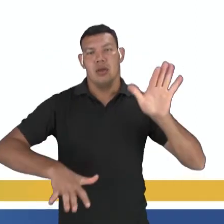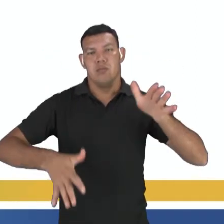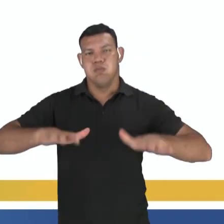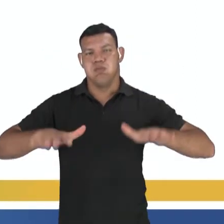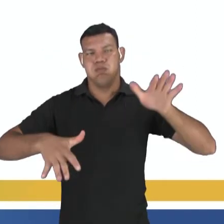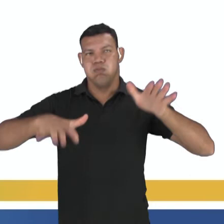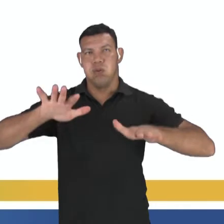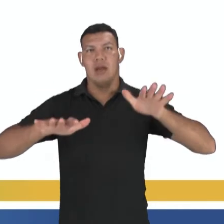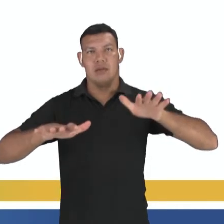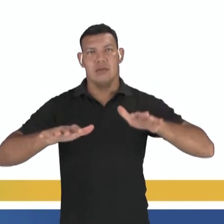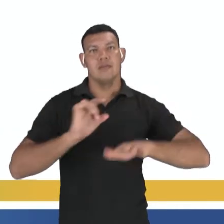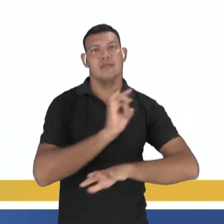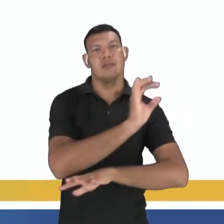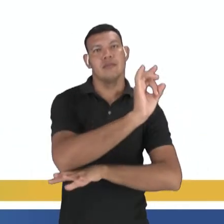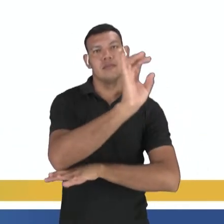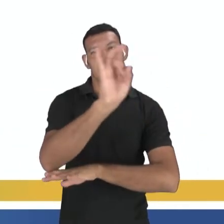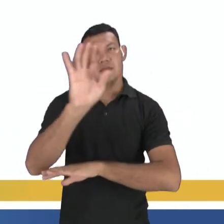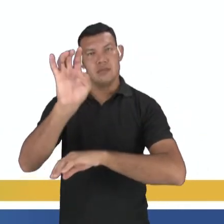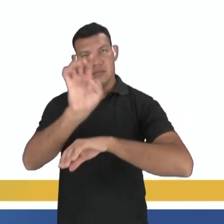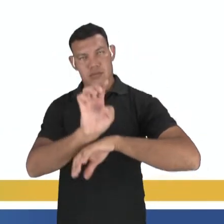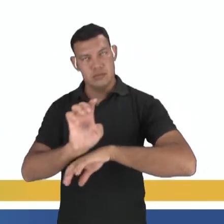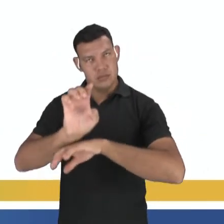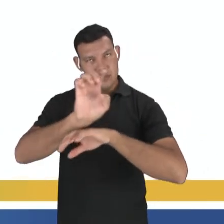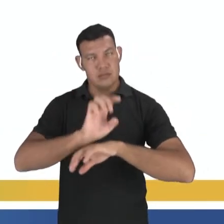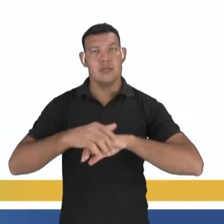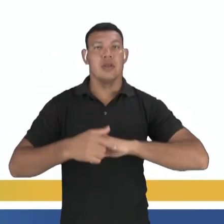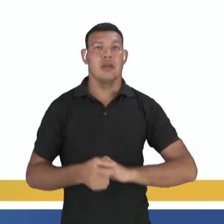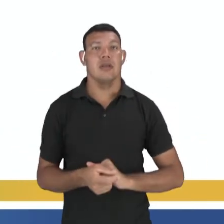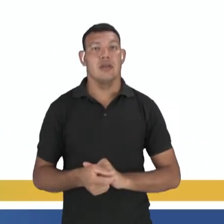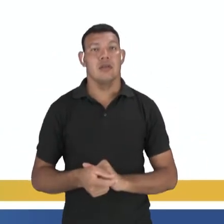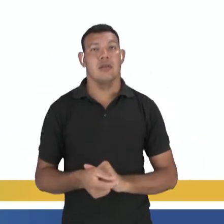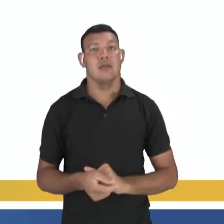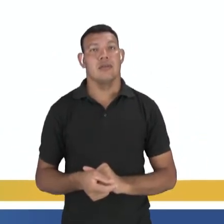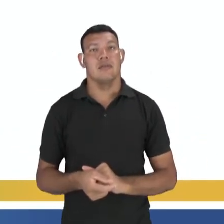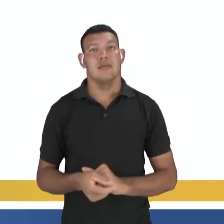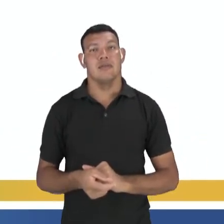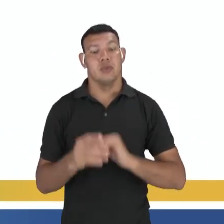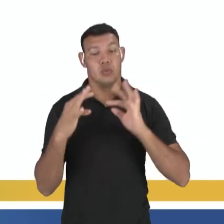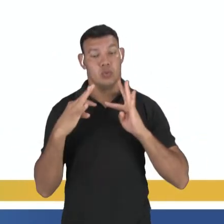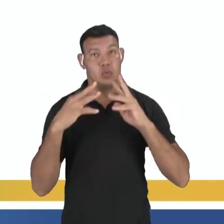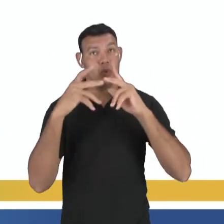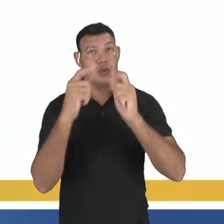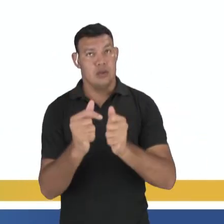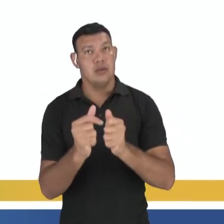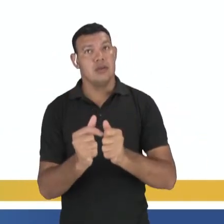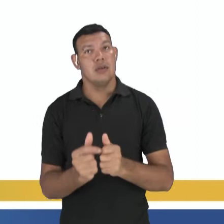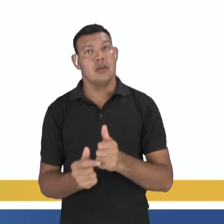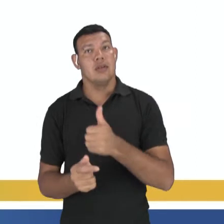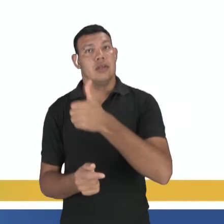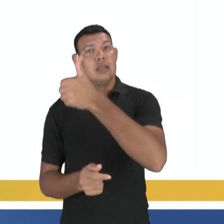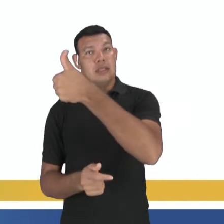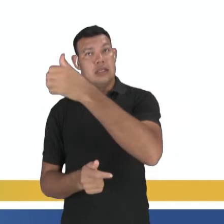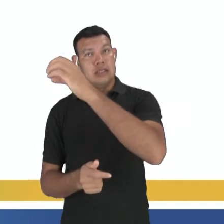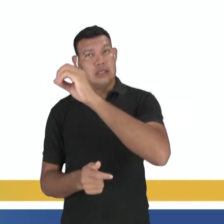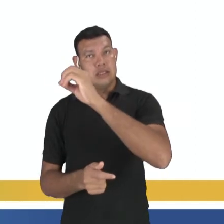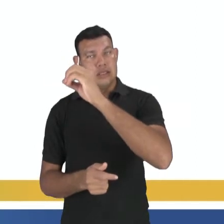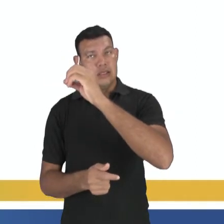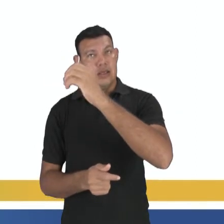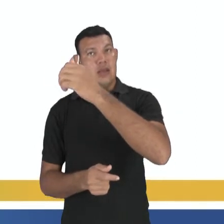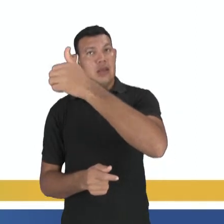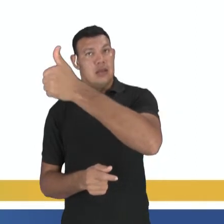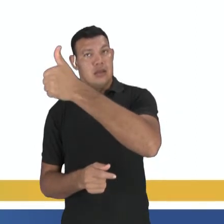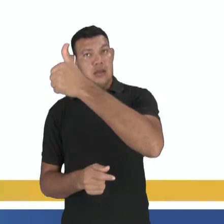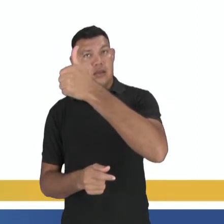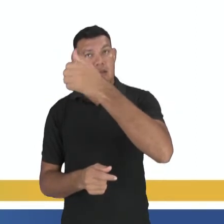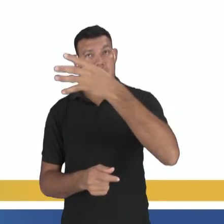mortes por estado? Bom, ali você observa que ele fala o seguinte, que ao todo nós temos 114 mortes. E aí você vai